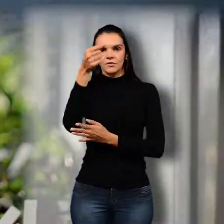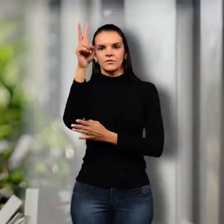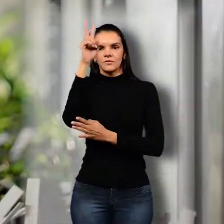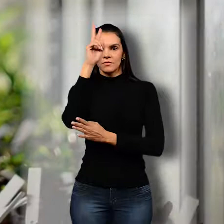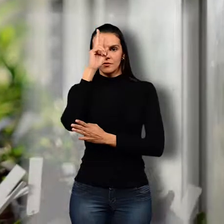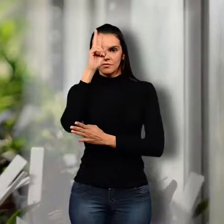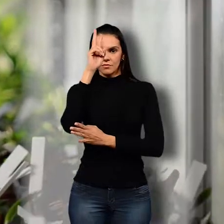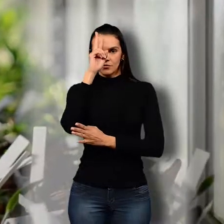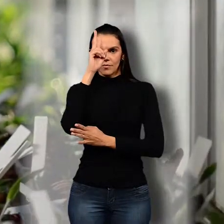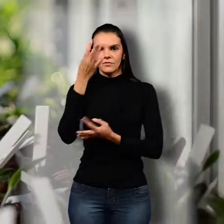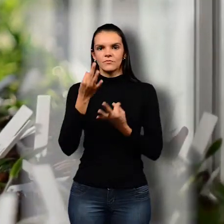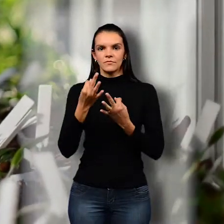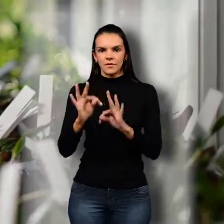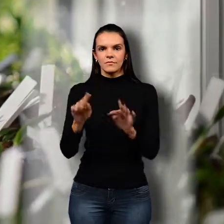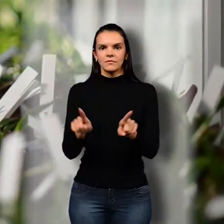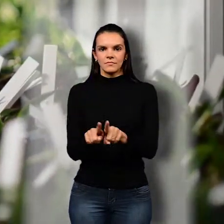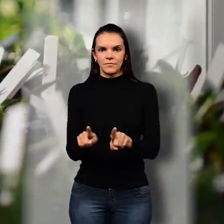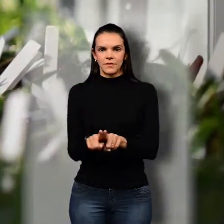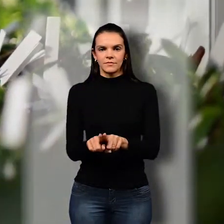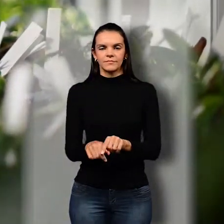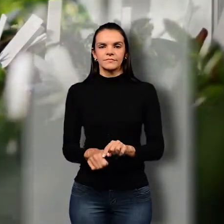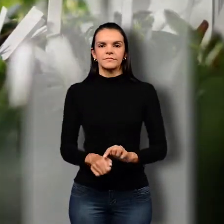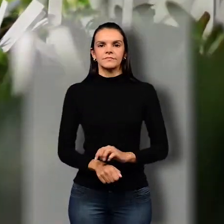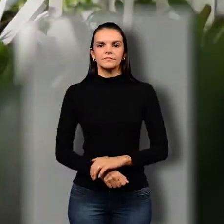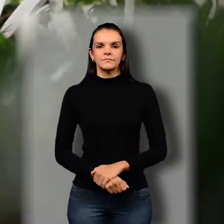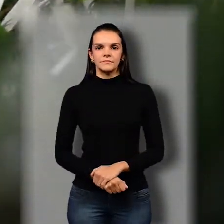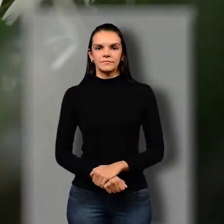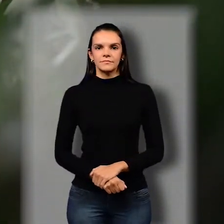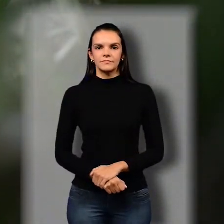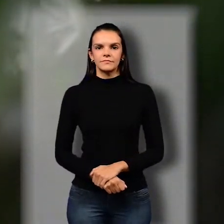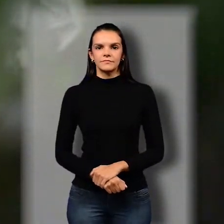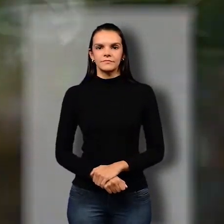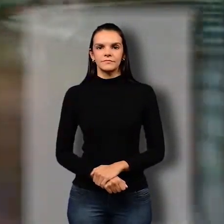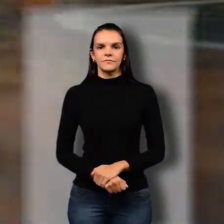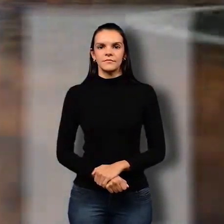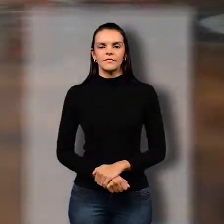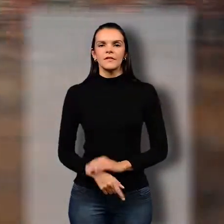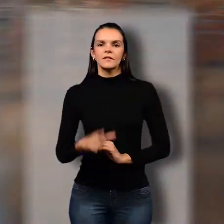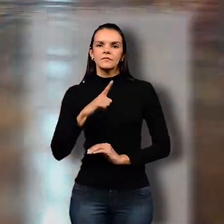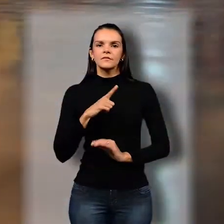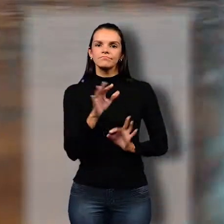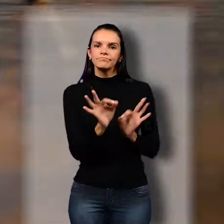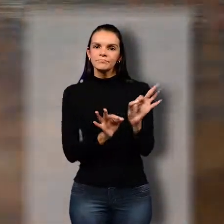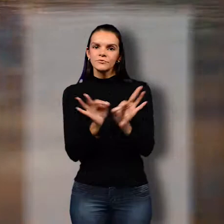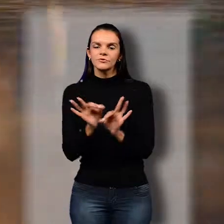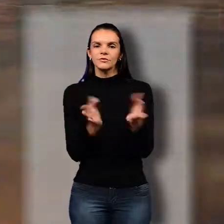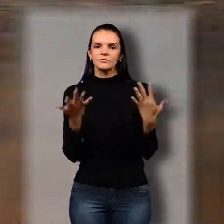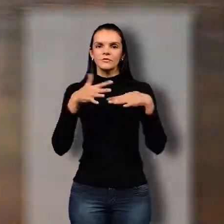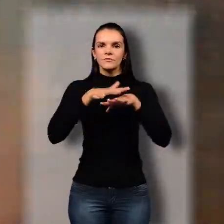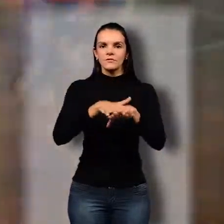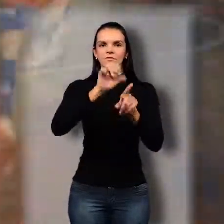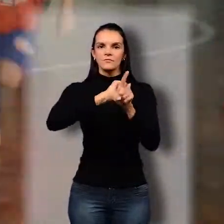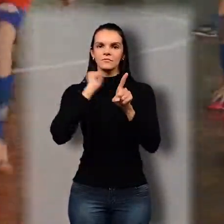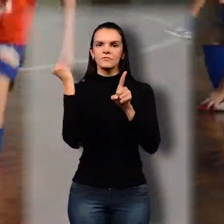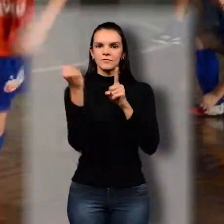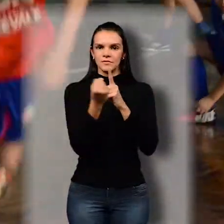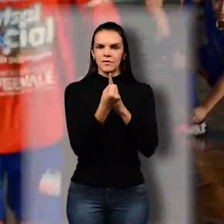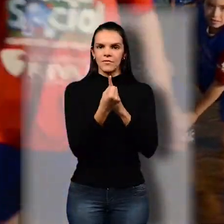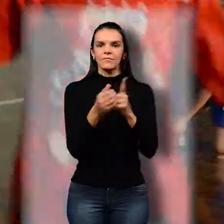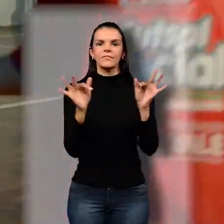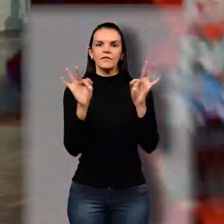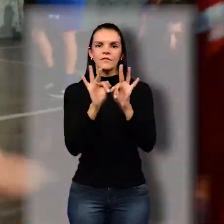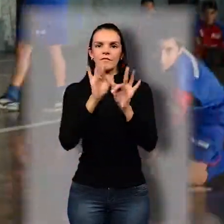ensino médio e do nível técnico. Por meio de projetos de inclusão social, a FEVALE investe